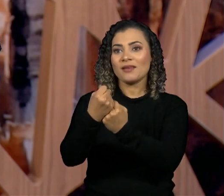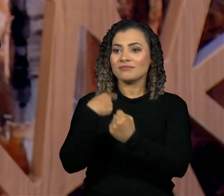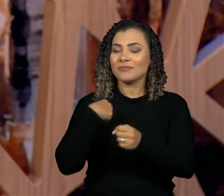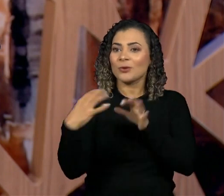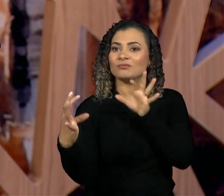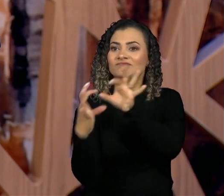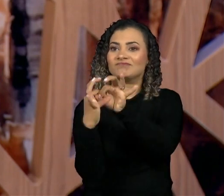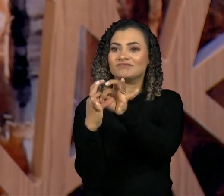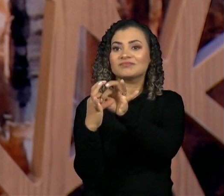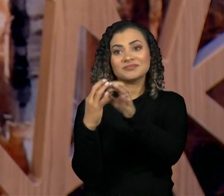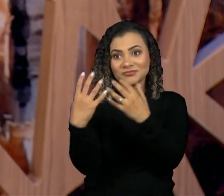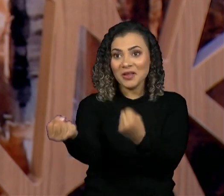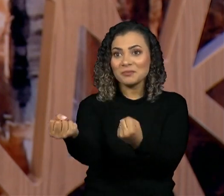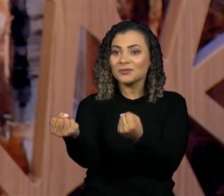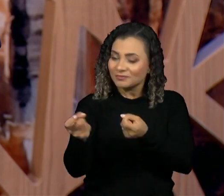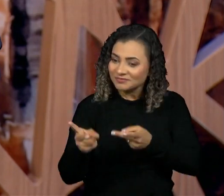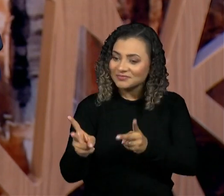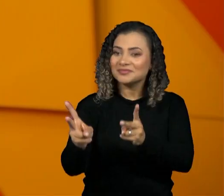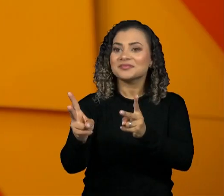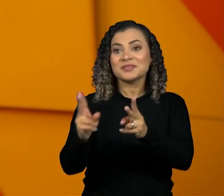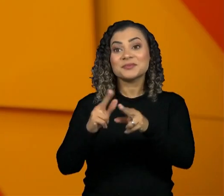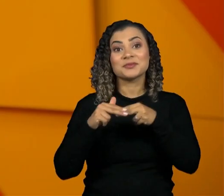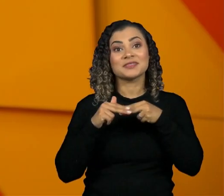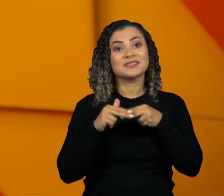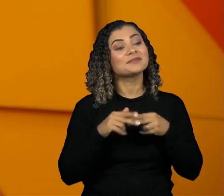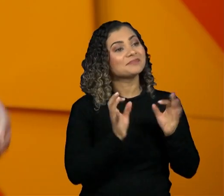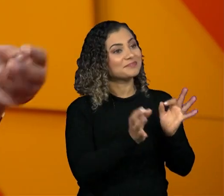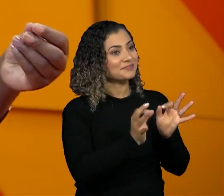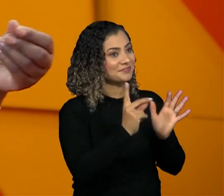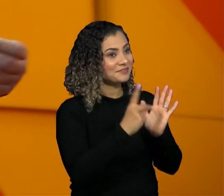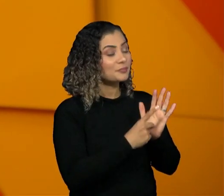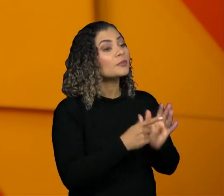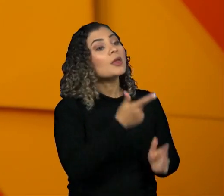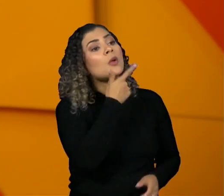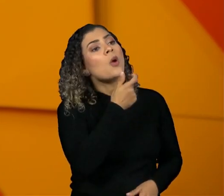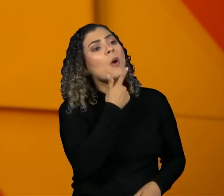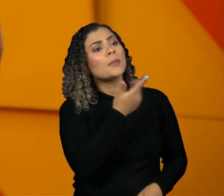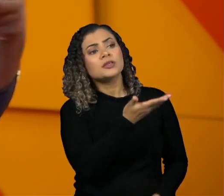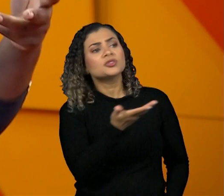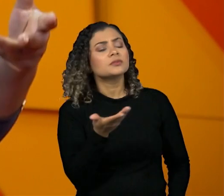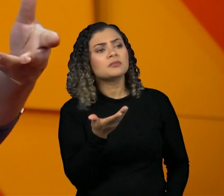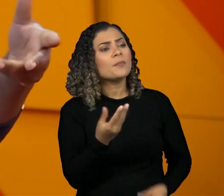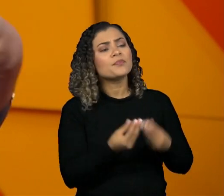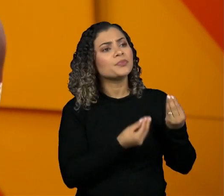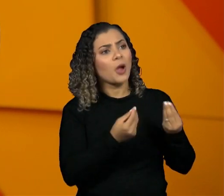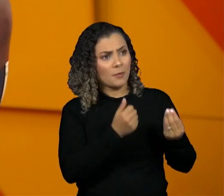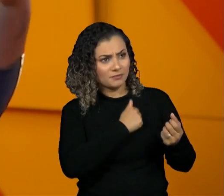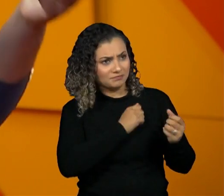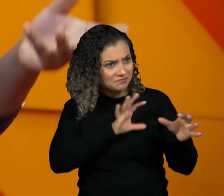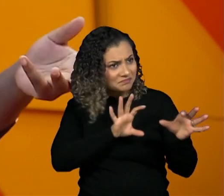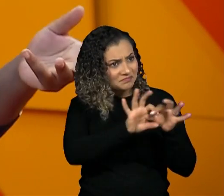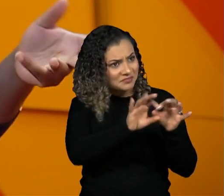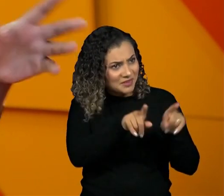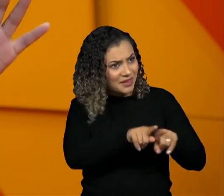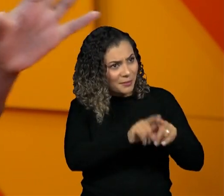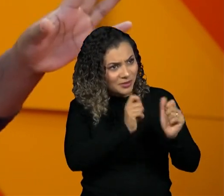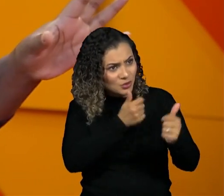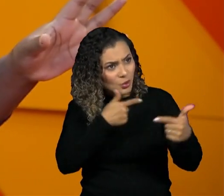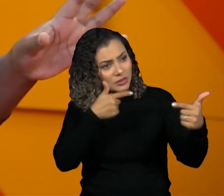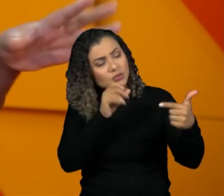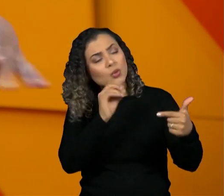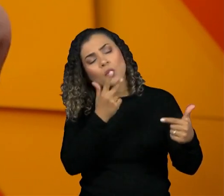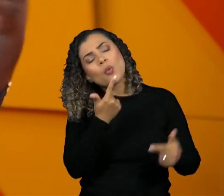é difícil, mas vamos seguir. Vamos, né? Heraldo, e no caso dos homens, essa cumplicidade acontece através do sorriso